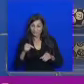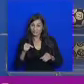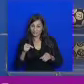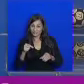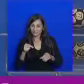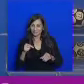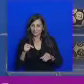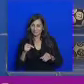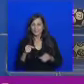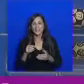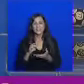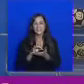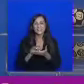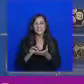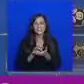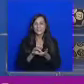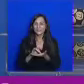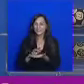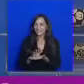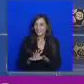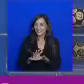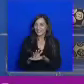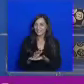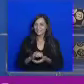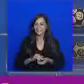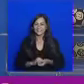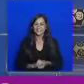sorteados da Loto Fácil.